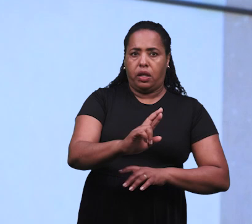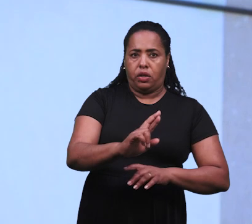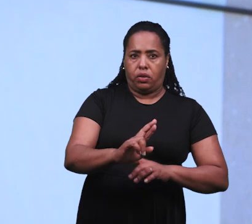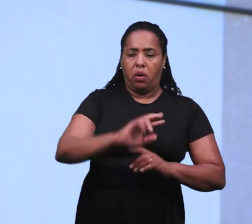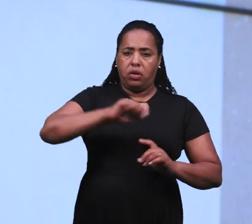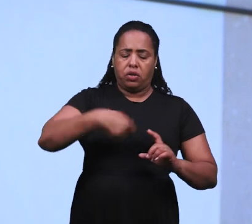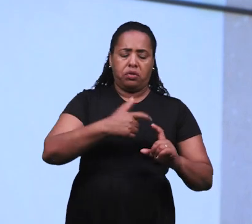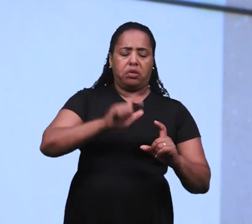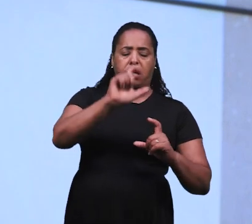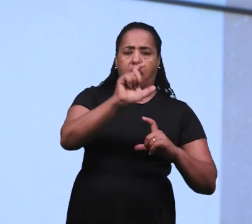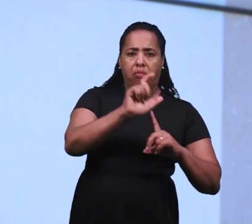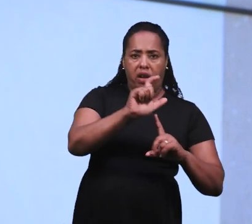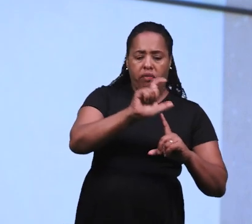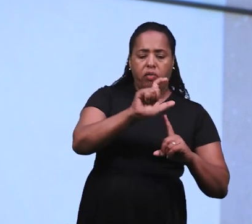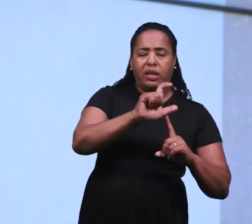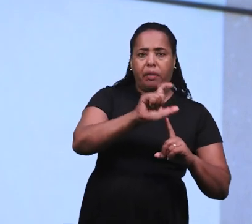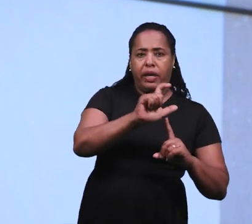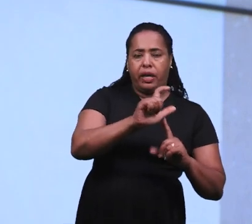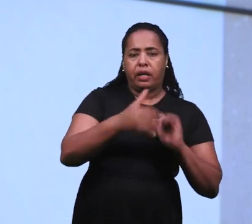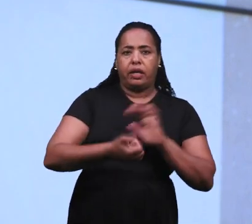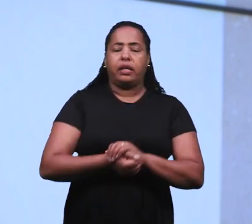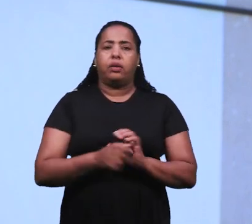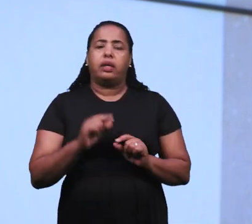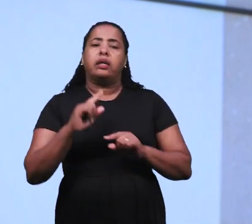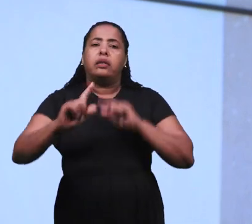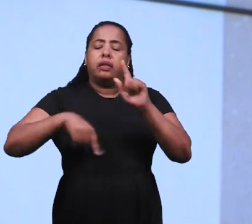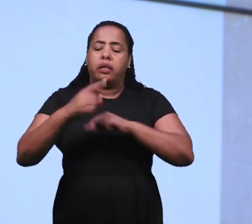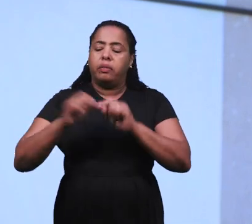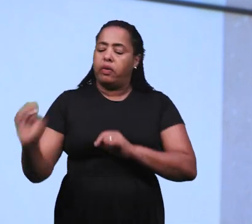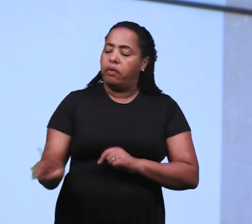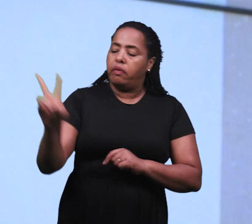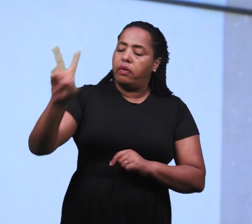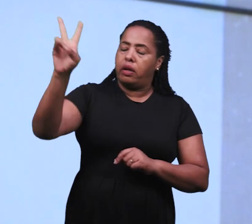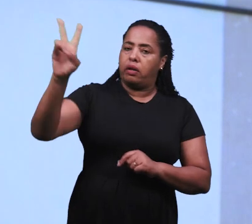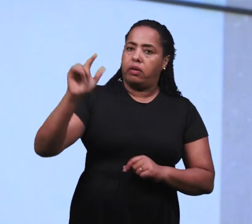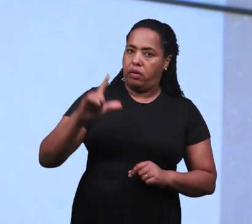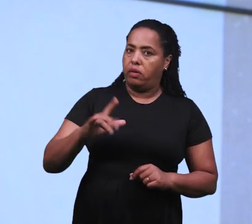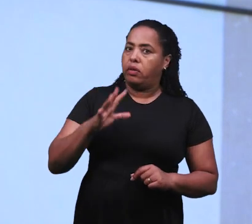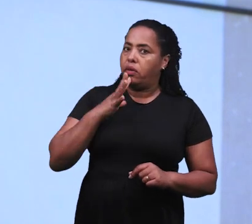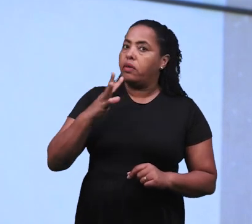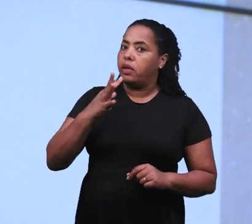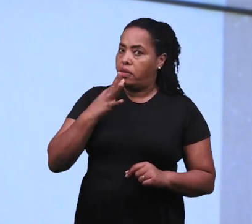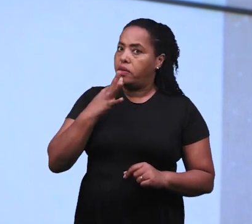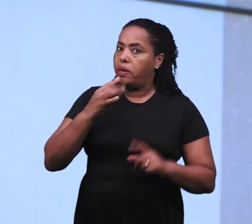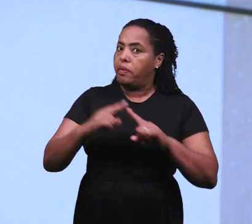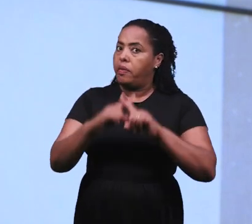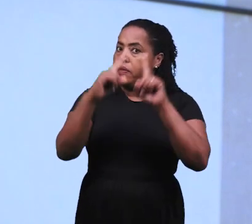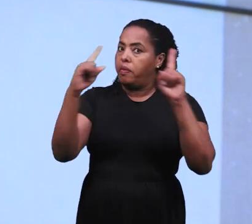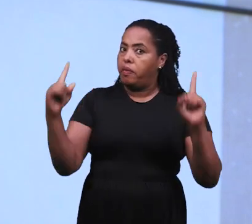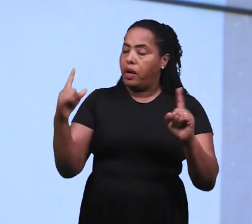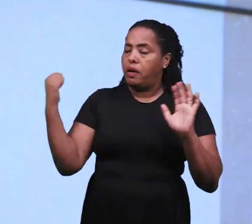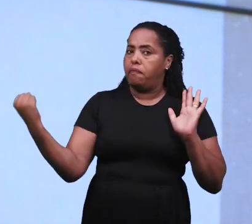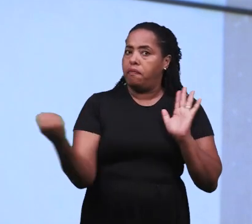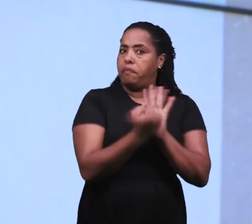bíblicos, né, Uhum. para a nossa segurança. É. Trabalha-se muitos valores, né, e que nós conhecemos muito bem. Mas o que me